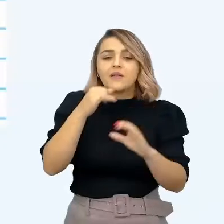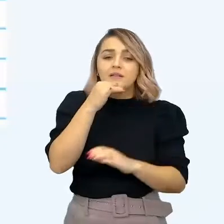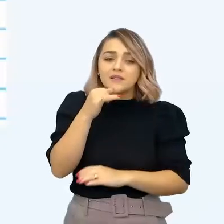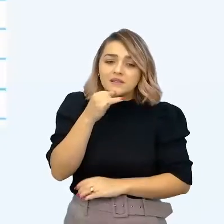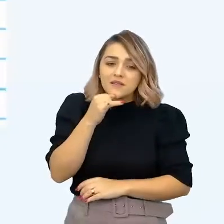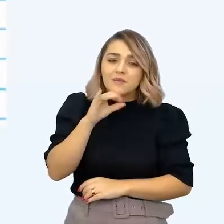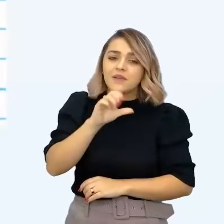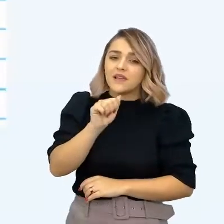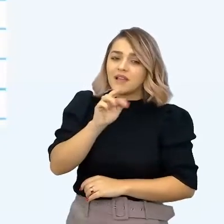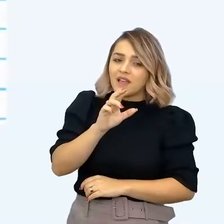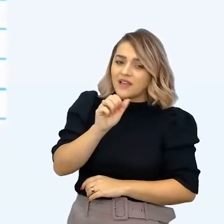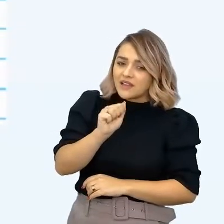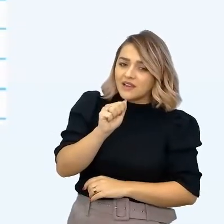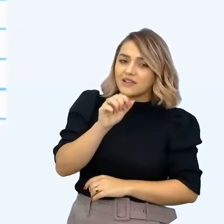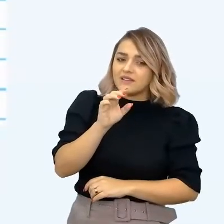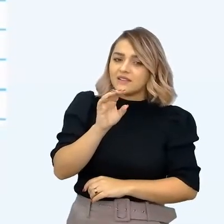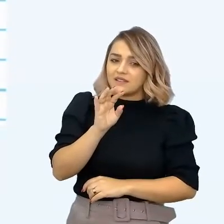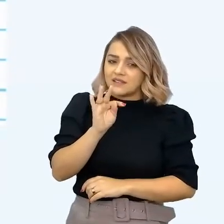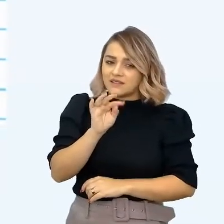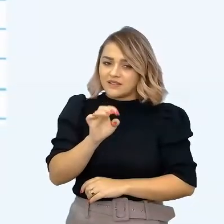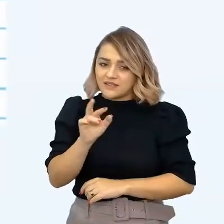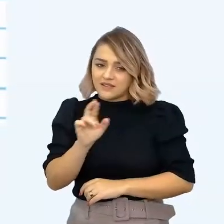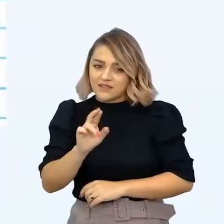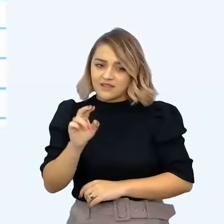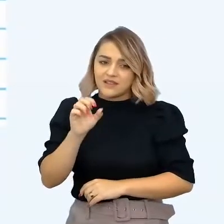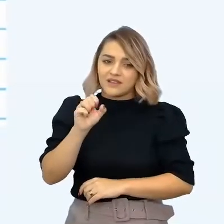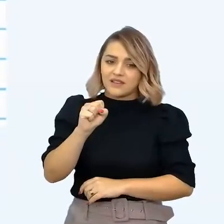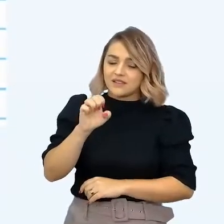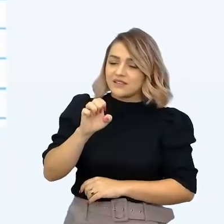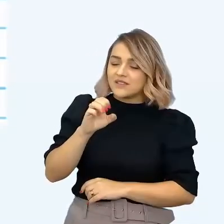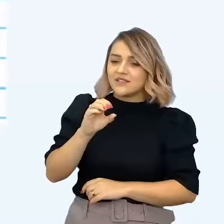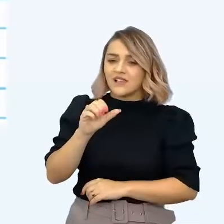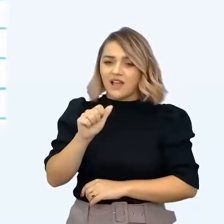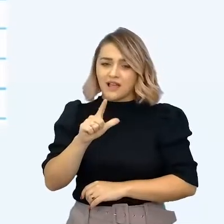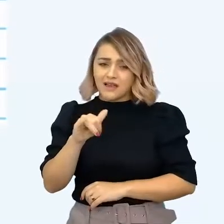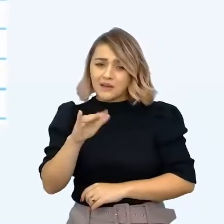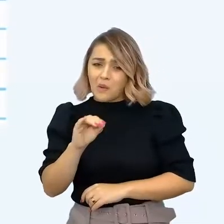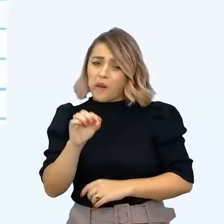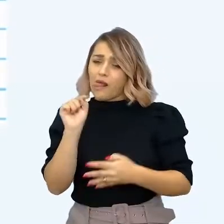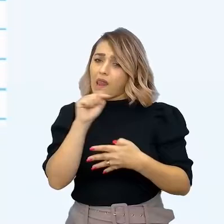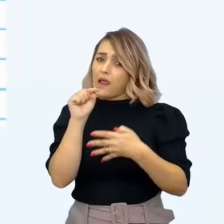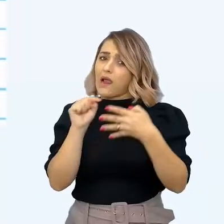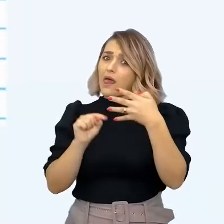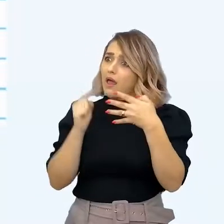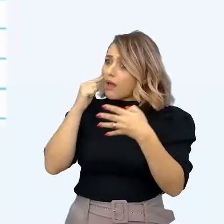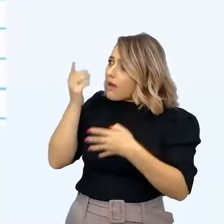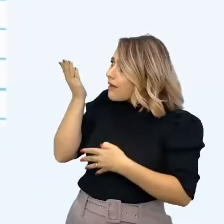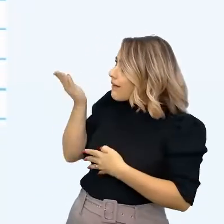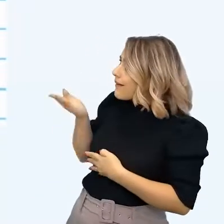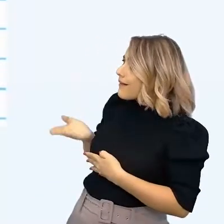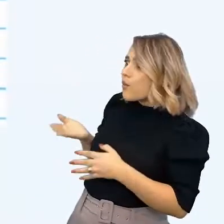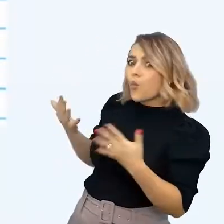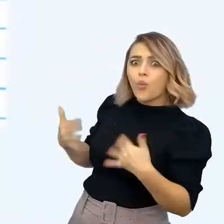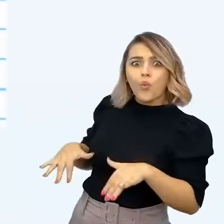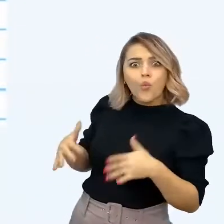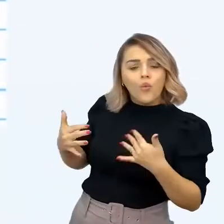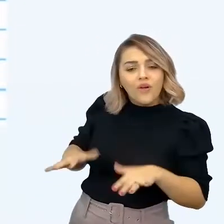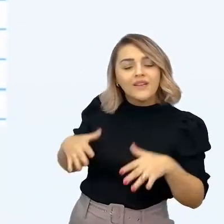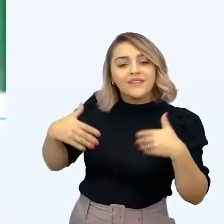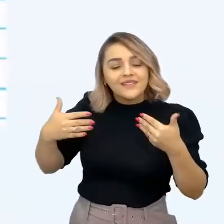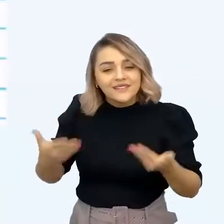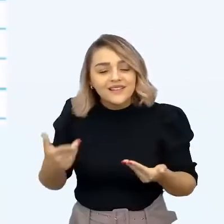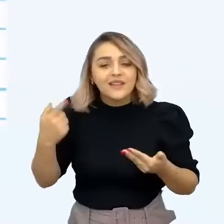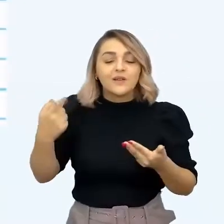o caráter sálico, a relação Ki, o micáceo, anfibolítico, feldispático e silicoso. Ao final, o solo